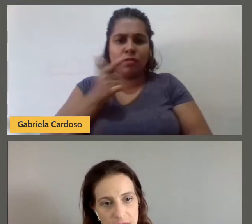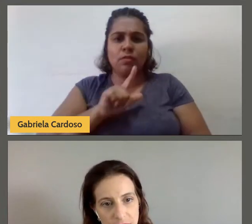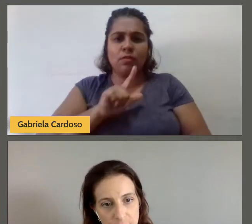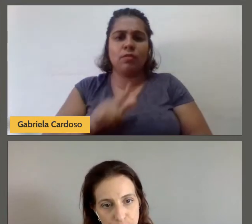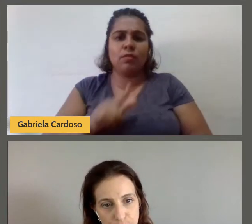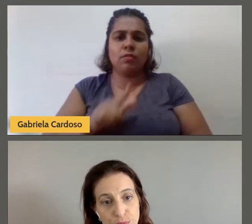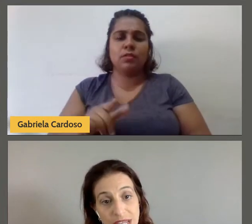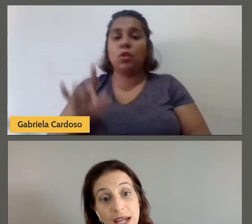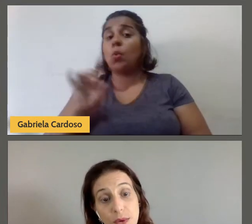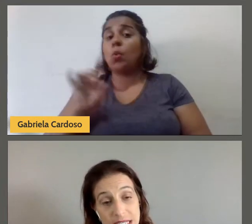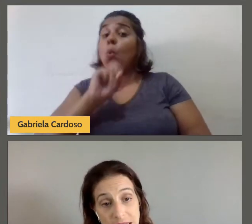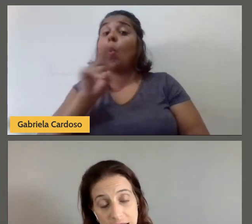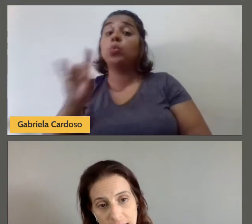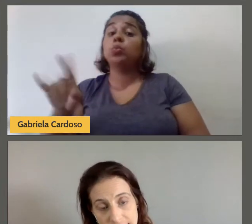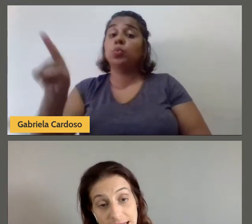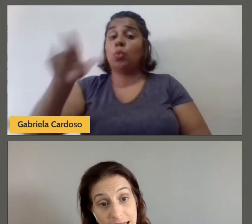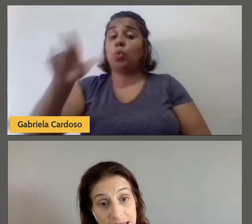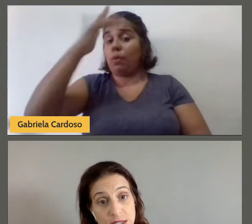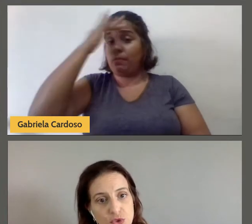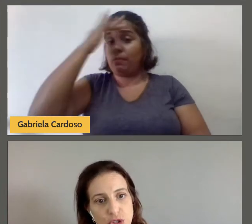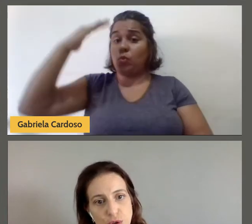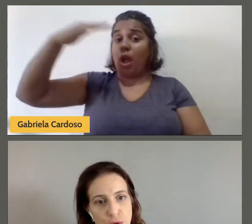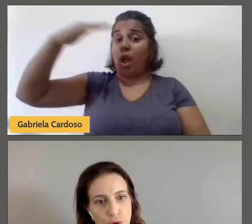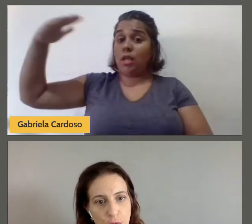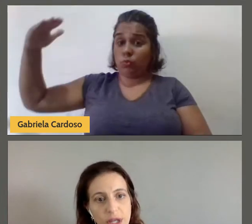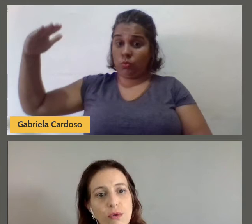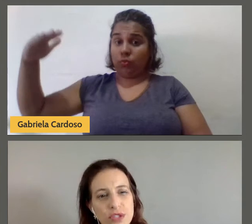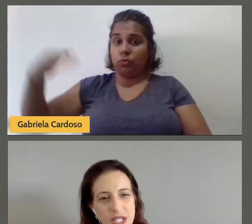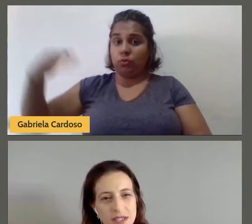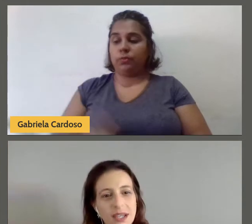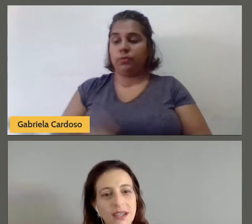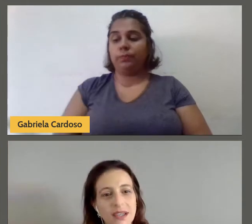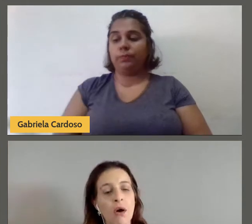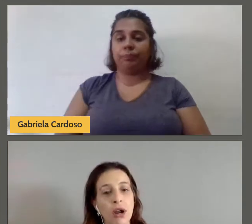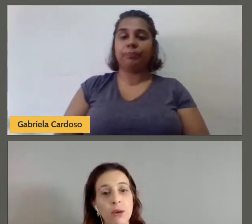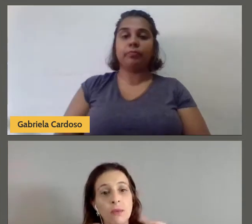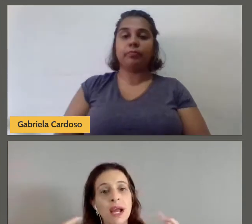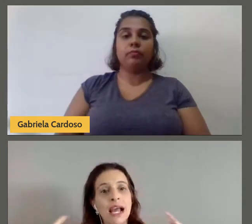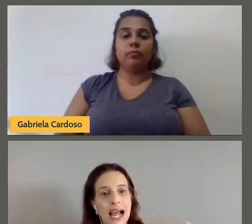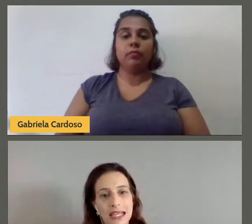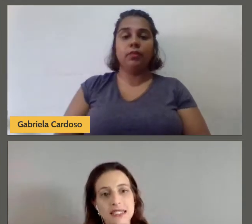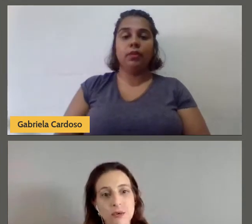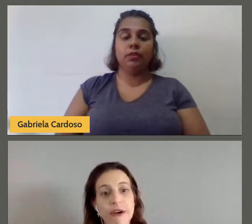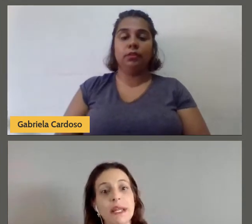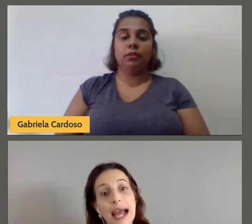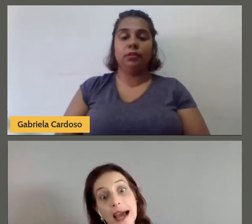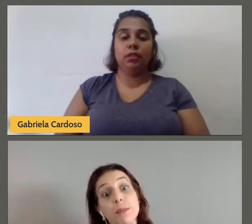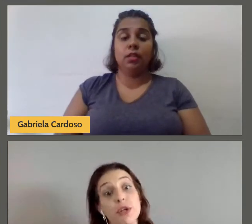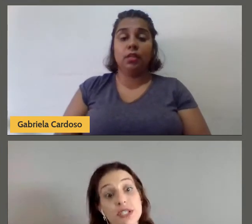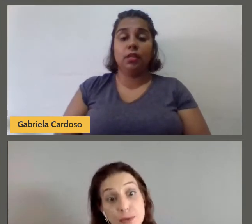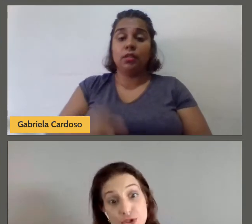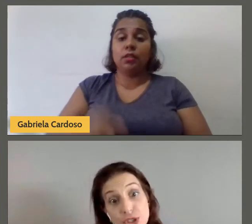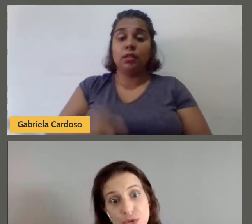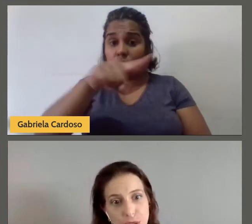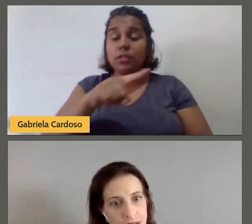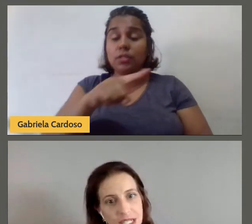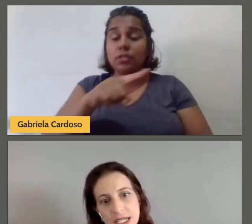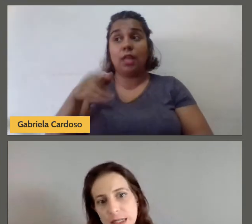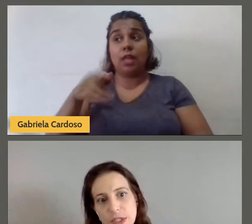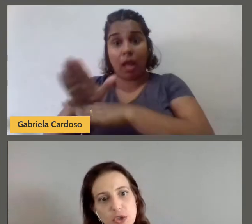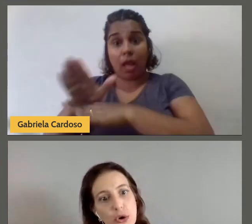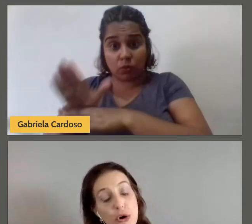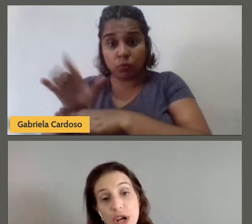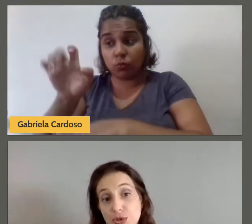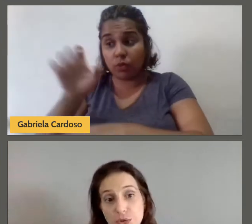forma, tenham essa integração socioeconômica, ou vocês ainda olham a questão familiar, por exemplo, direcionando a criança